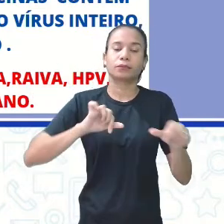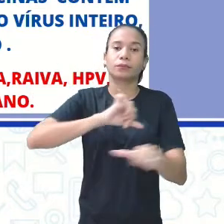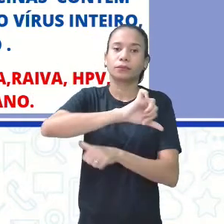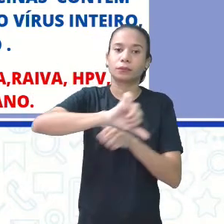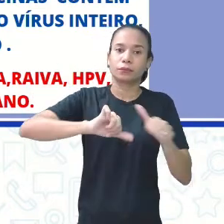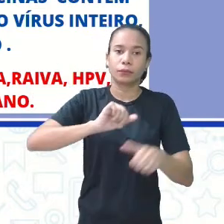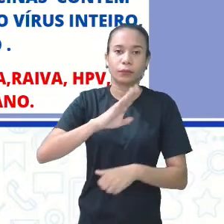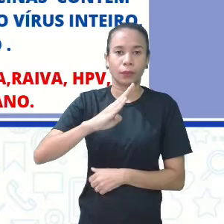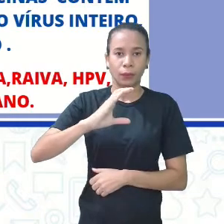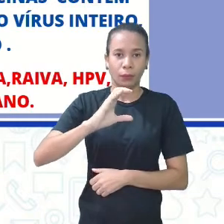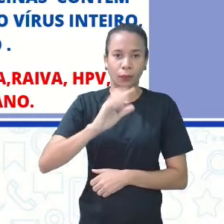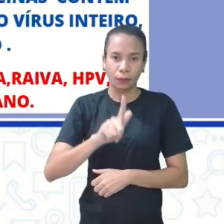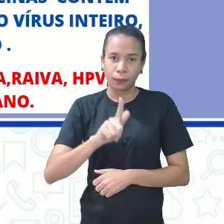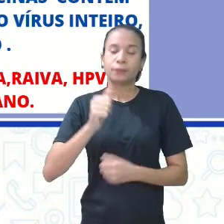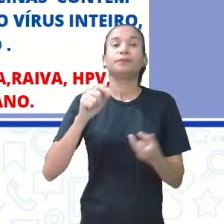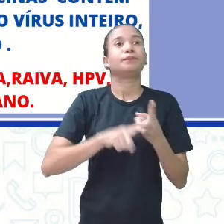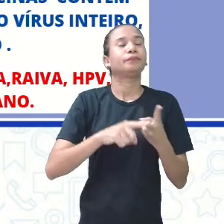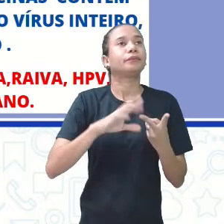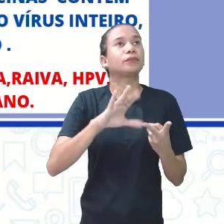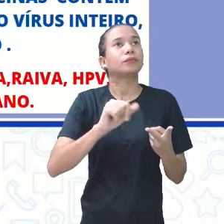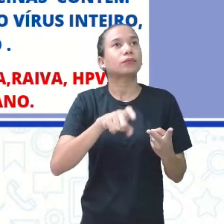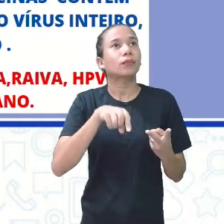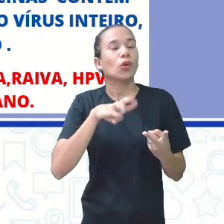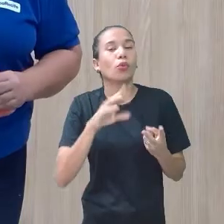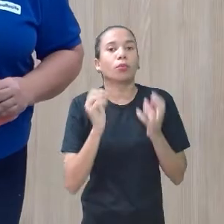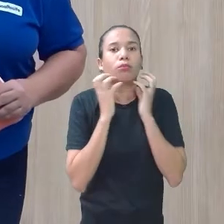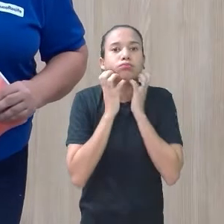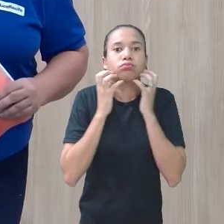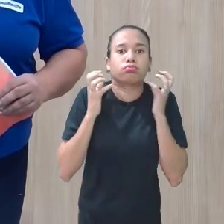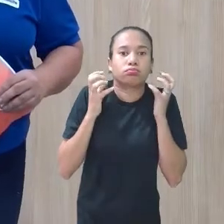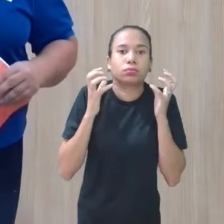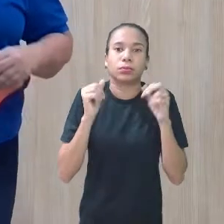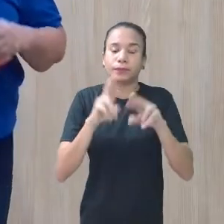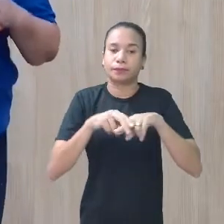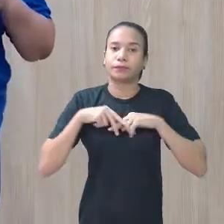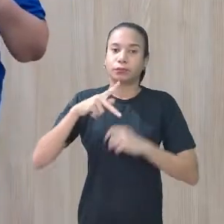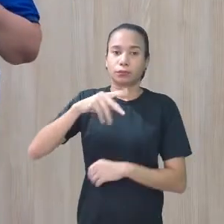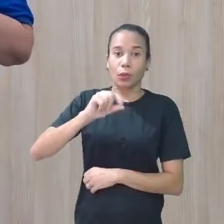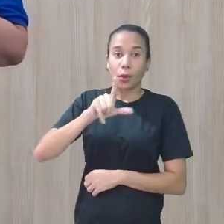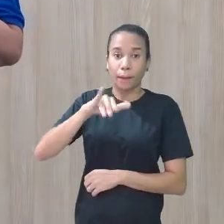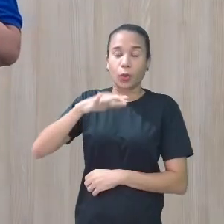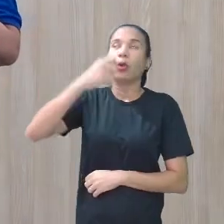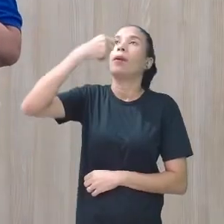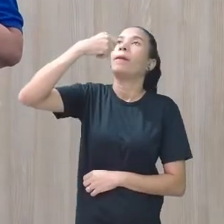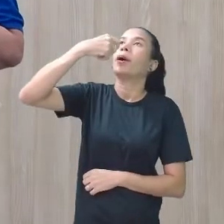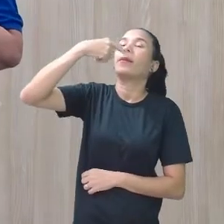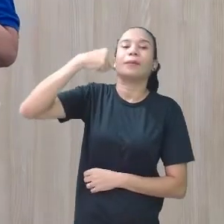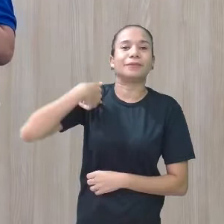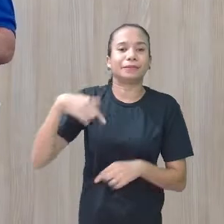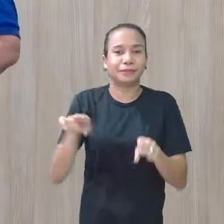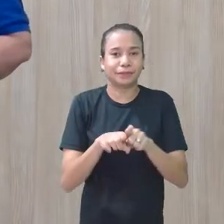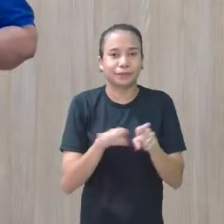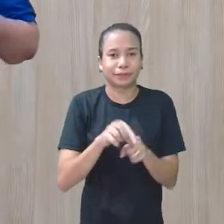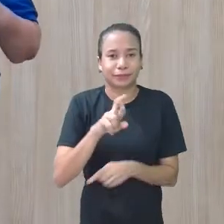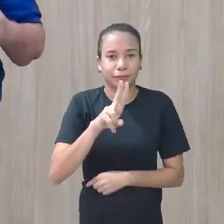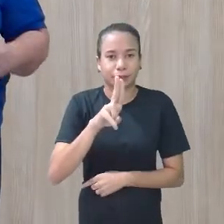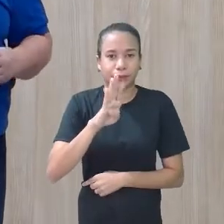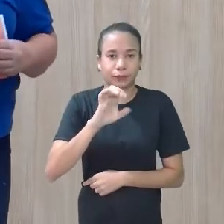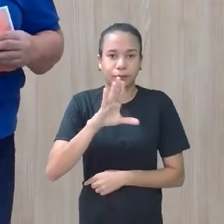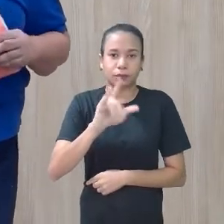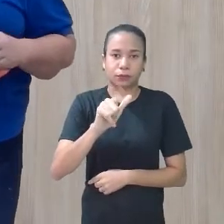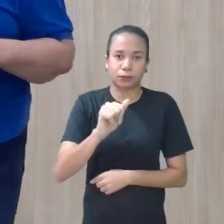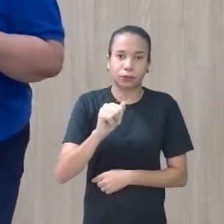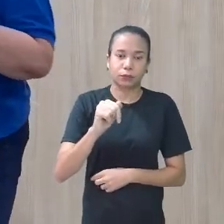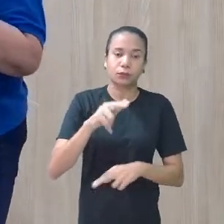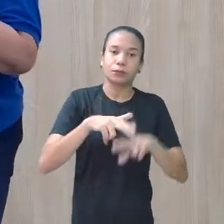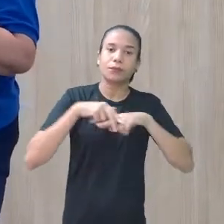de BCG, de cachumba, de poliomielite, né, que é aquela gotinha, a questão aí da rubéola, do